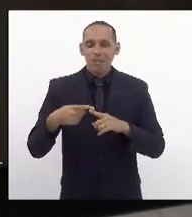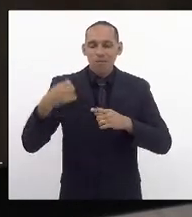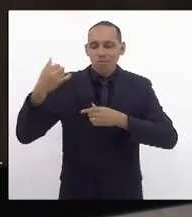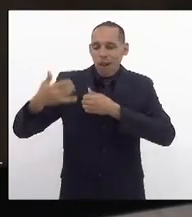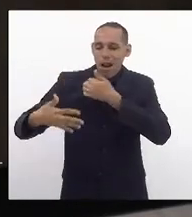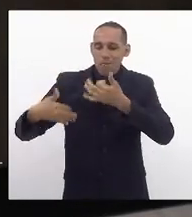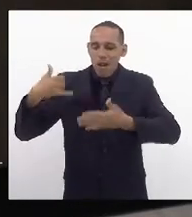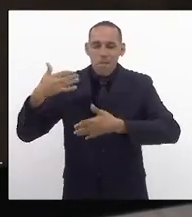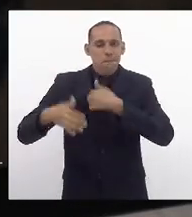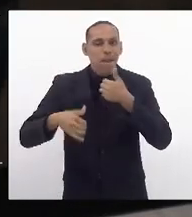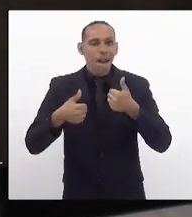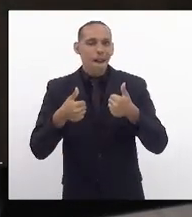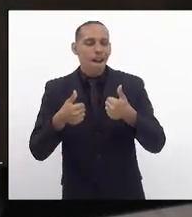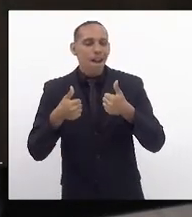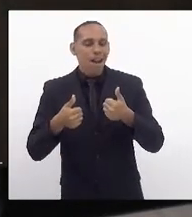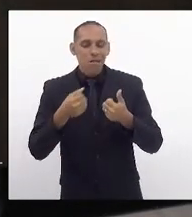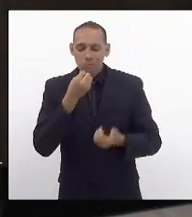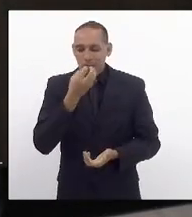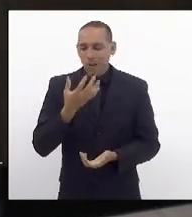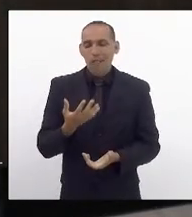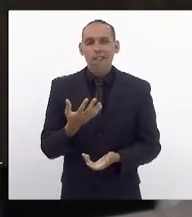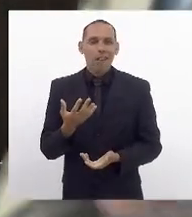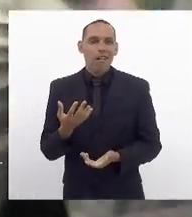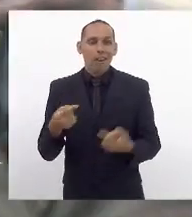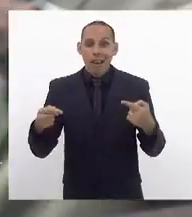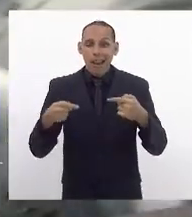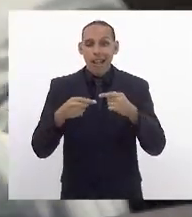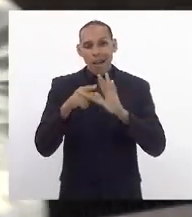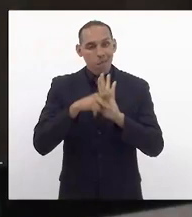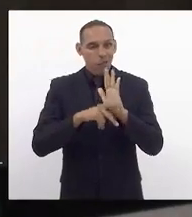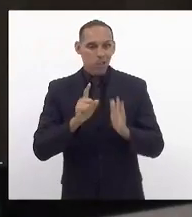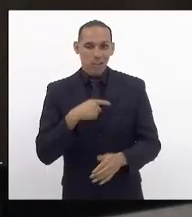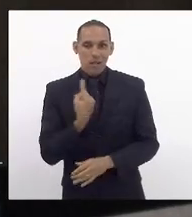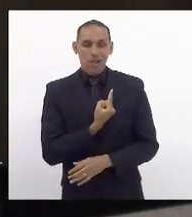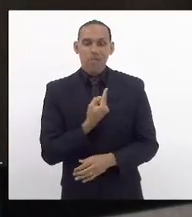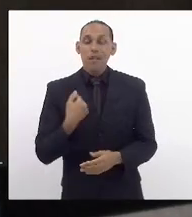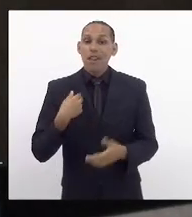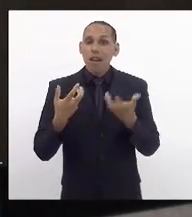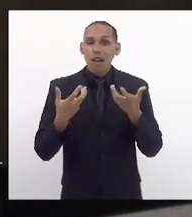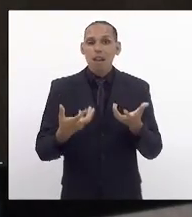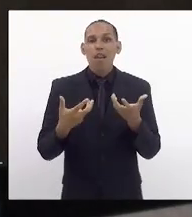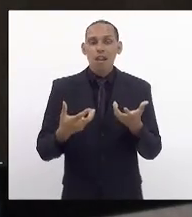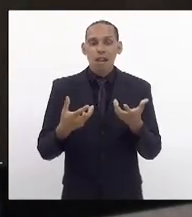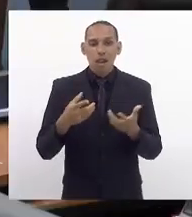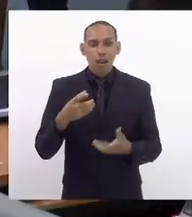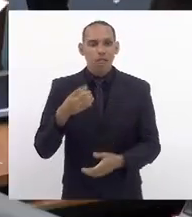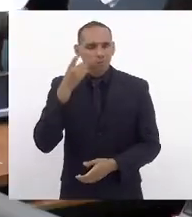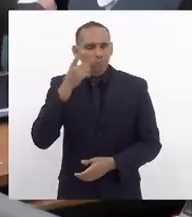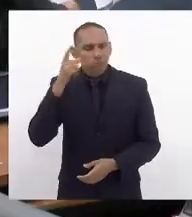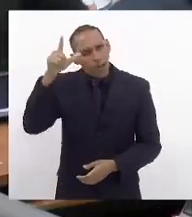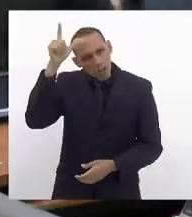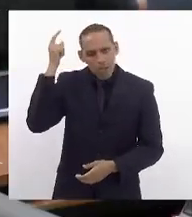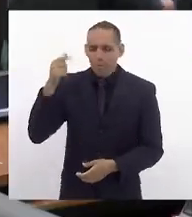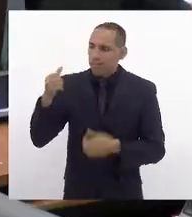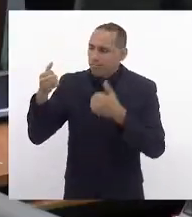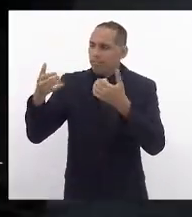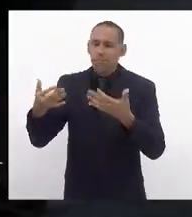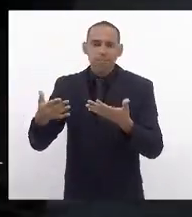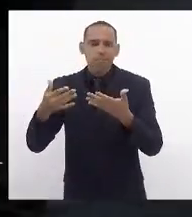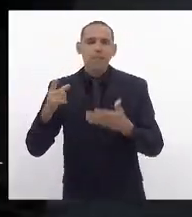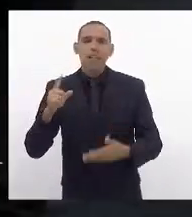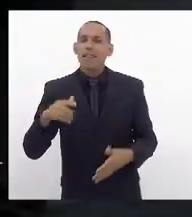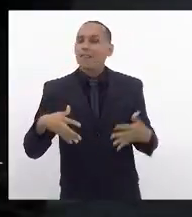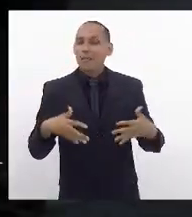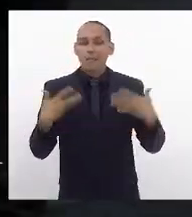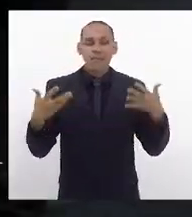que foram ditas aqui a respeito do nosso projeto. Quero dizer, deputado Luiz Paulo, que é uma